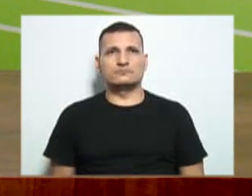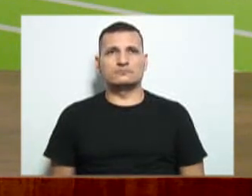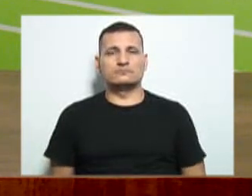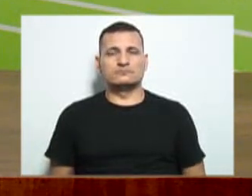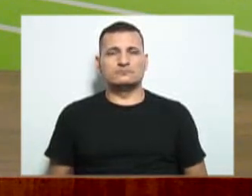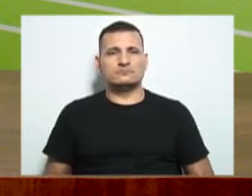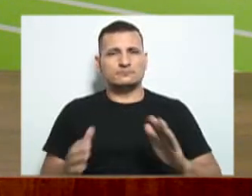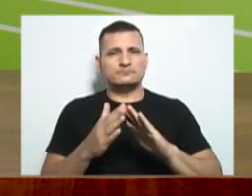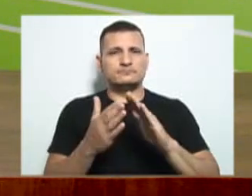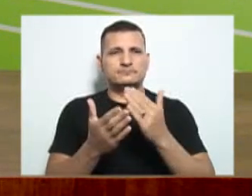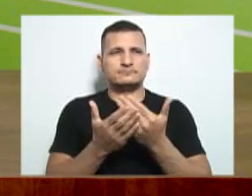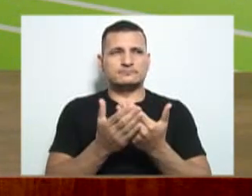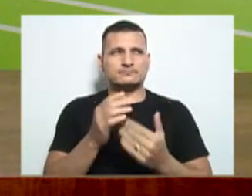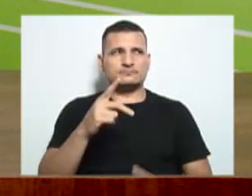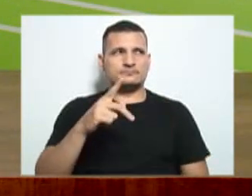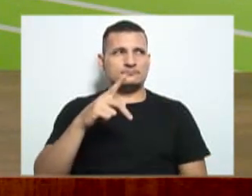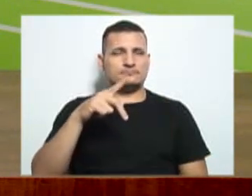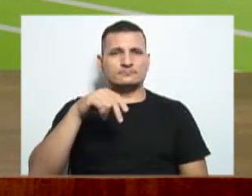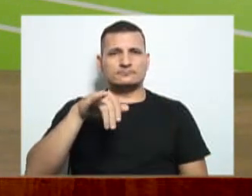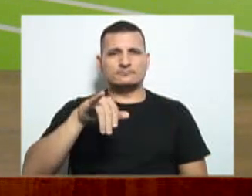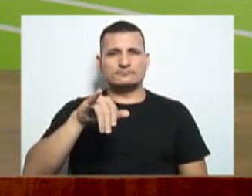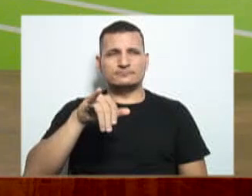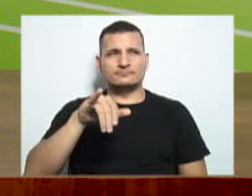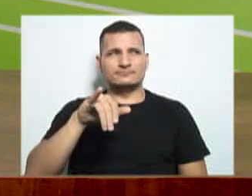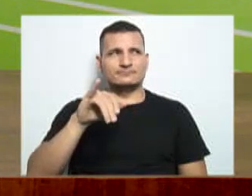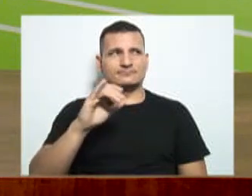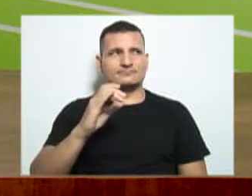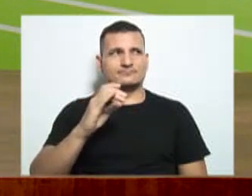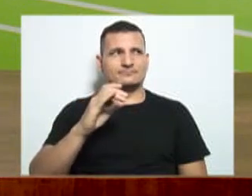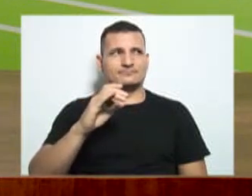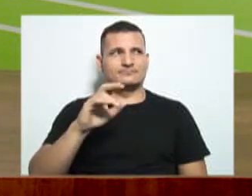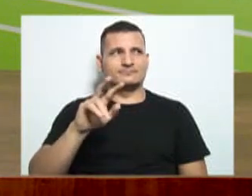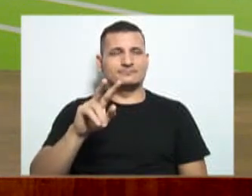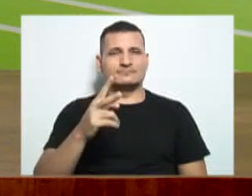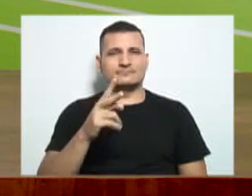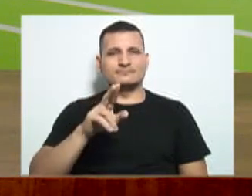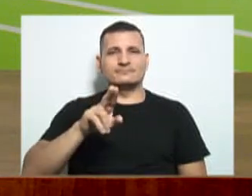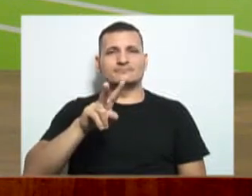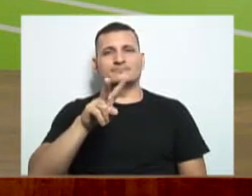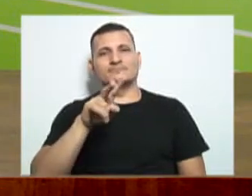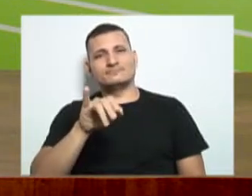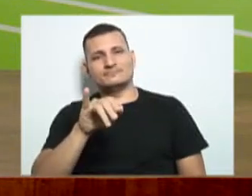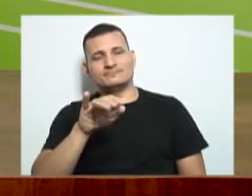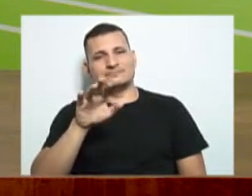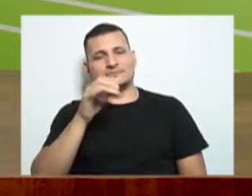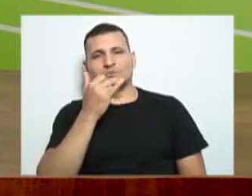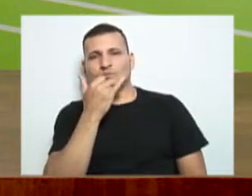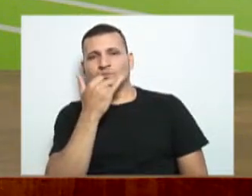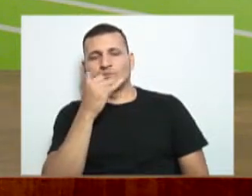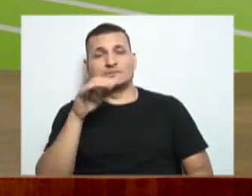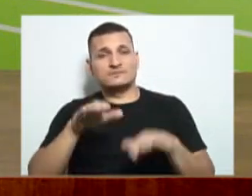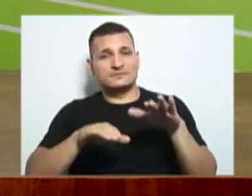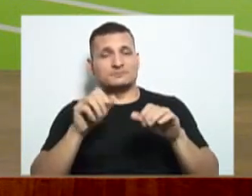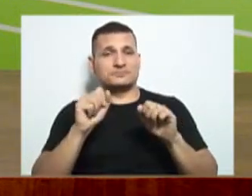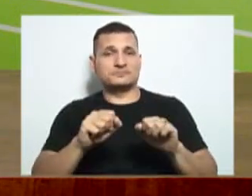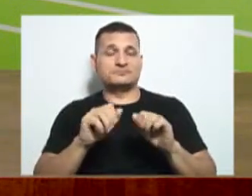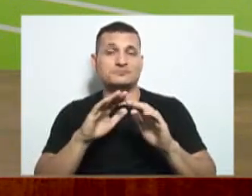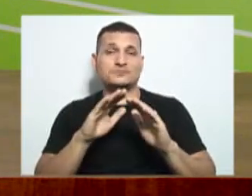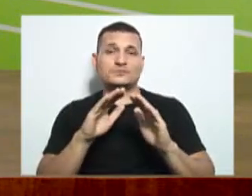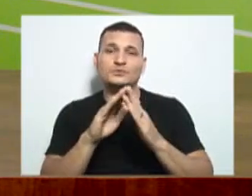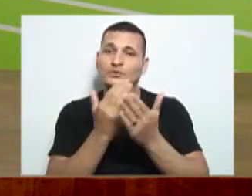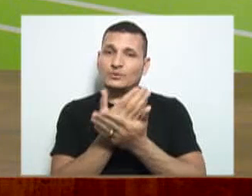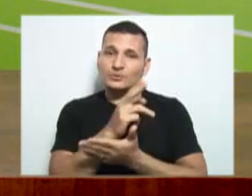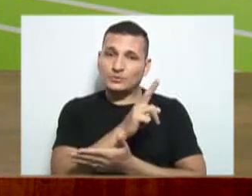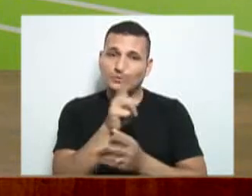Pichuvi também, Vocês me perdoam se às vezes eu não, talvez pode ser alguma escola indígena, Isso, aí